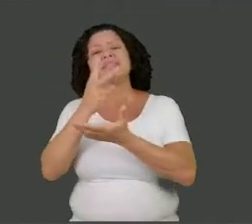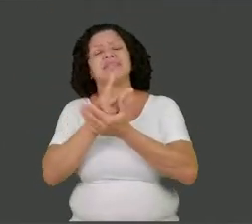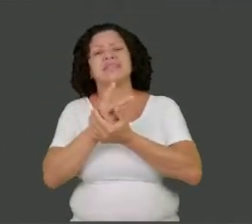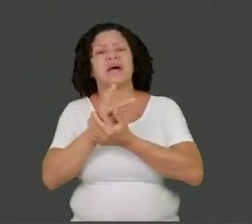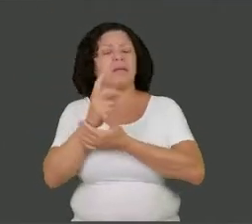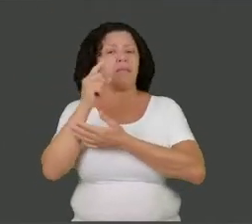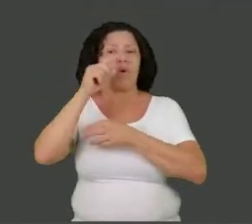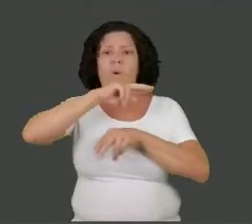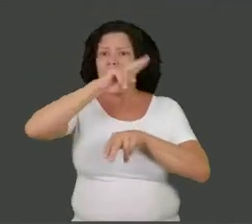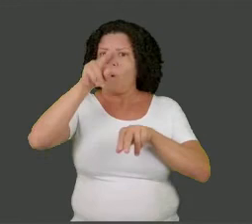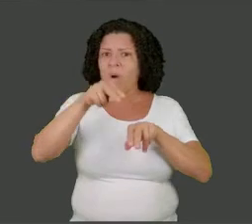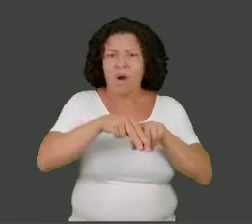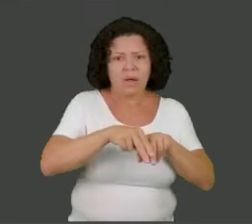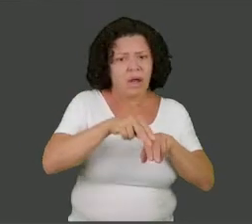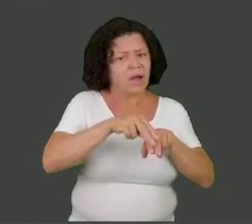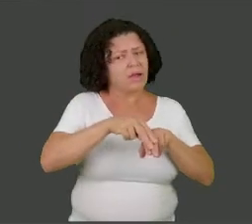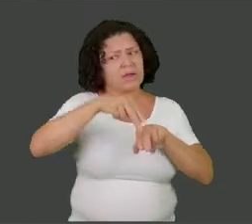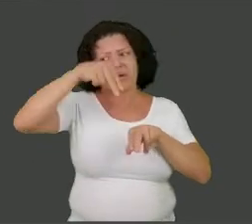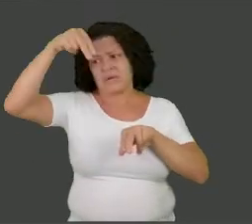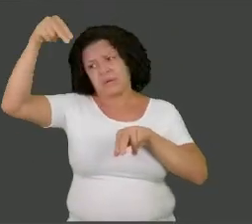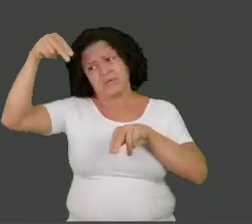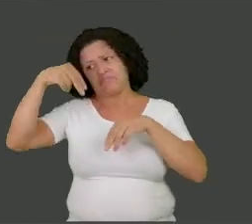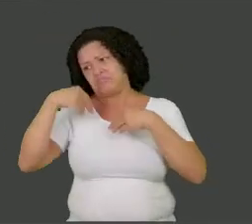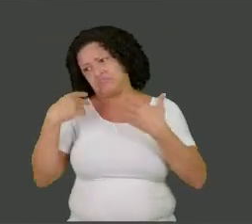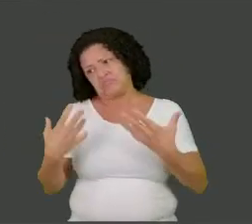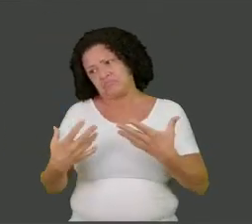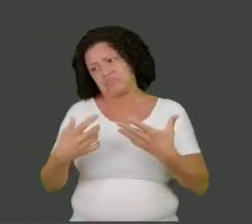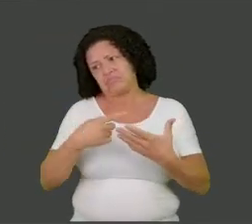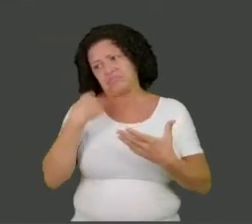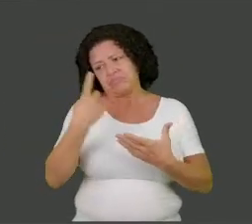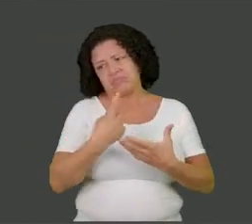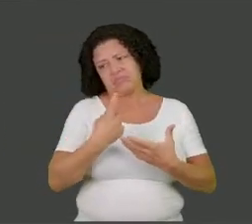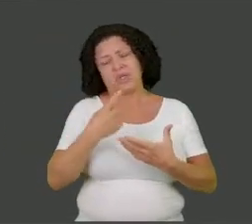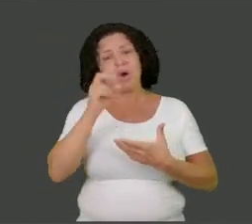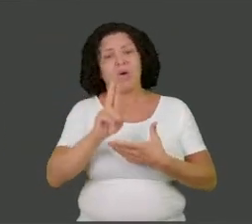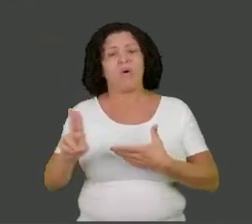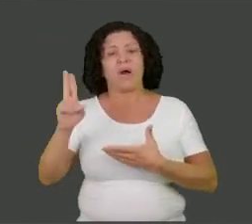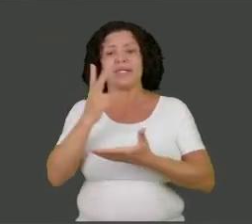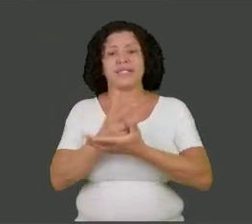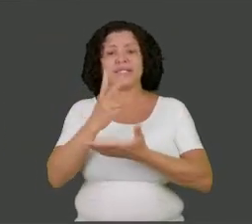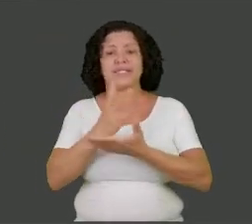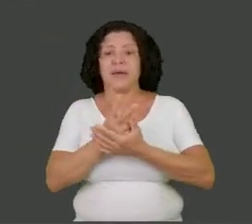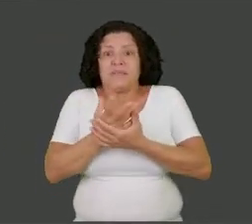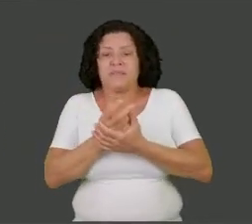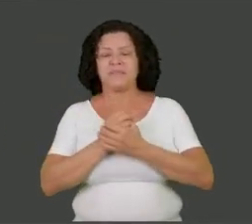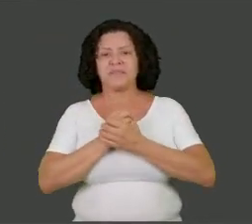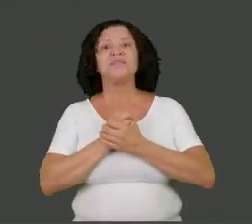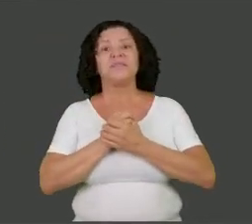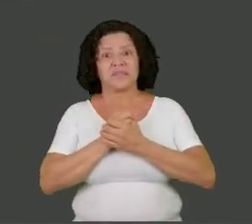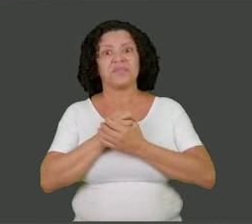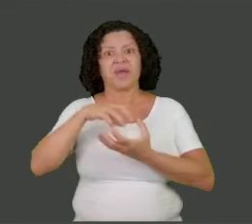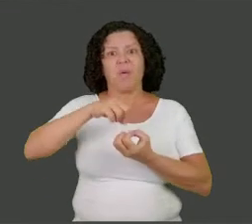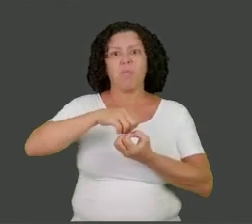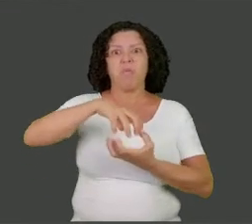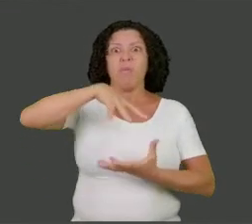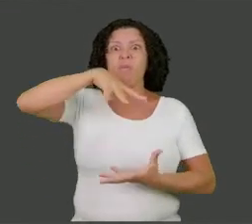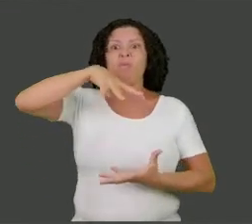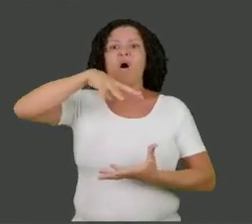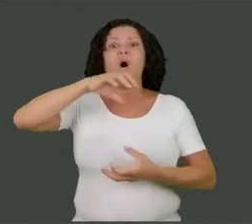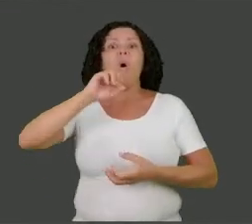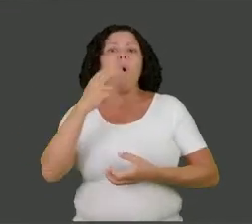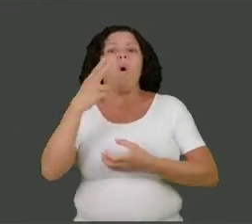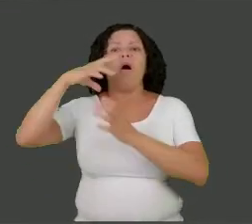né? Estejamos encarnados ou desencarnados, a veste permanecerá todo o tempo. E talvez se encarnarmos num